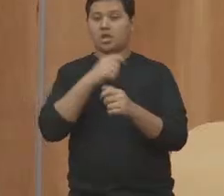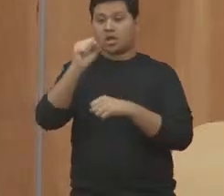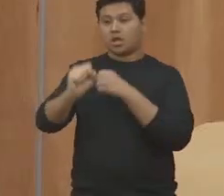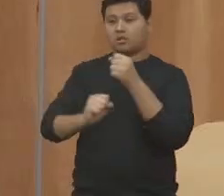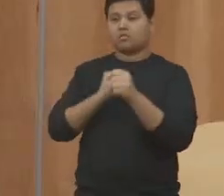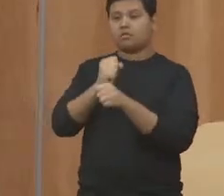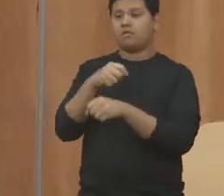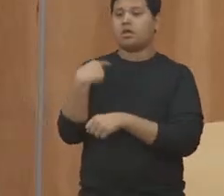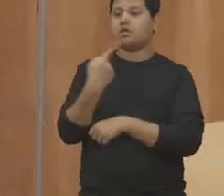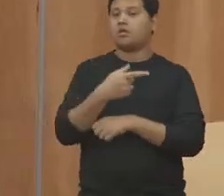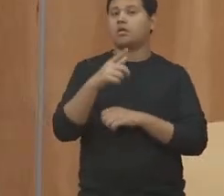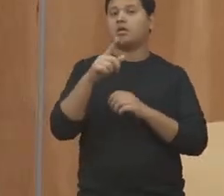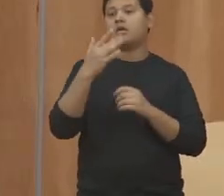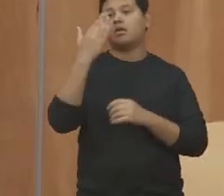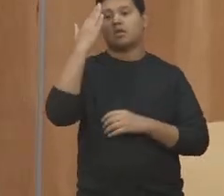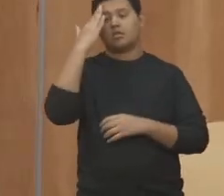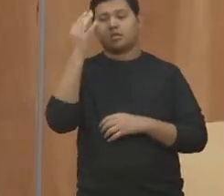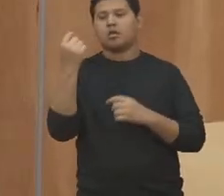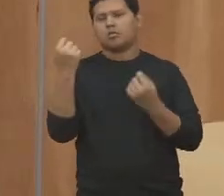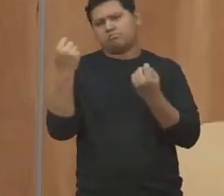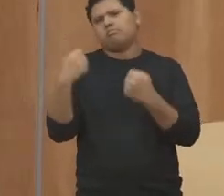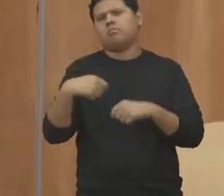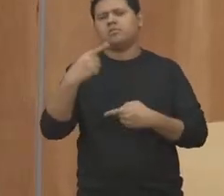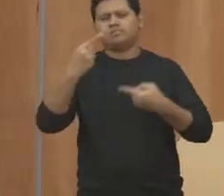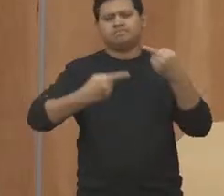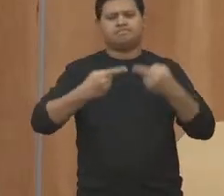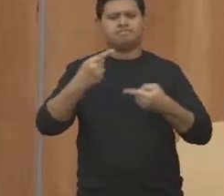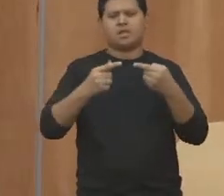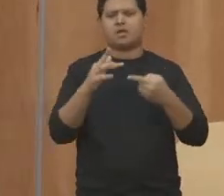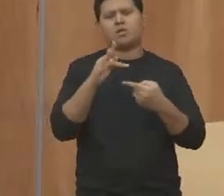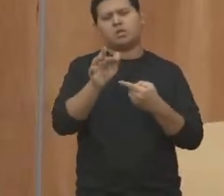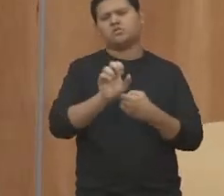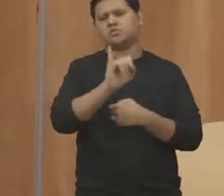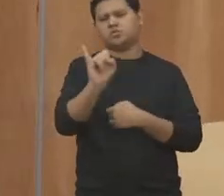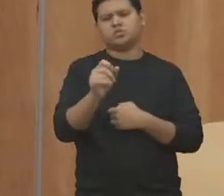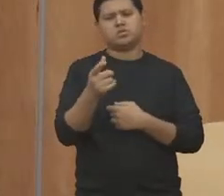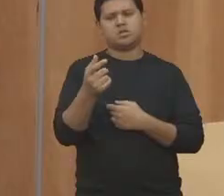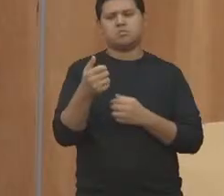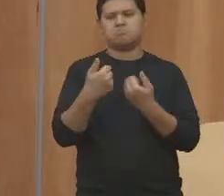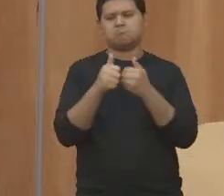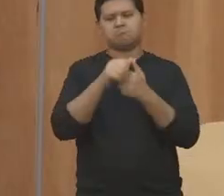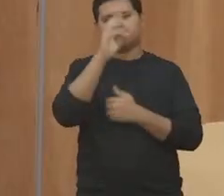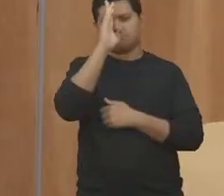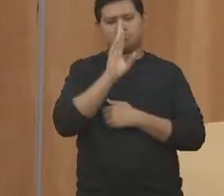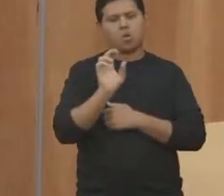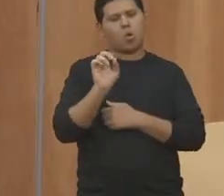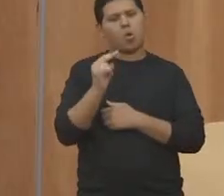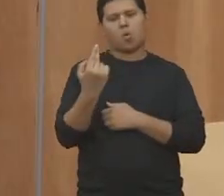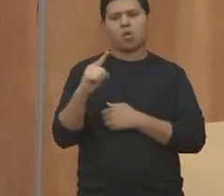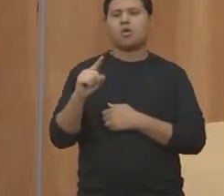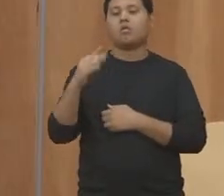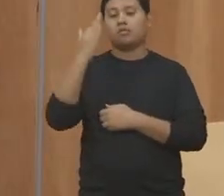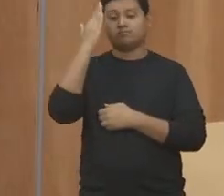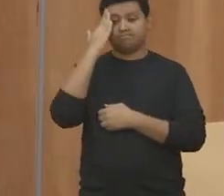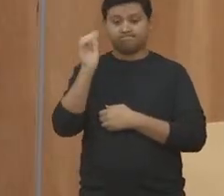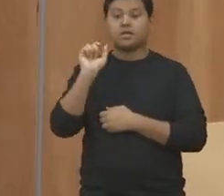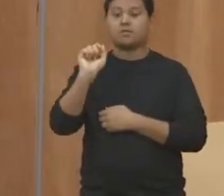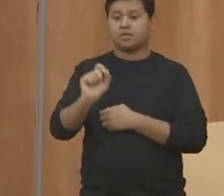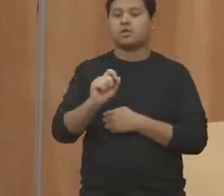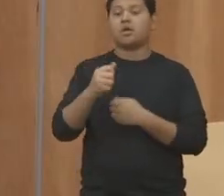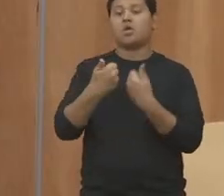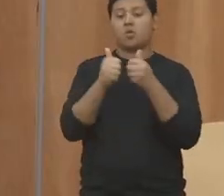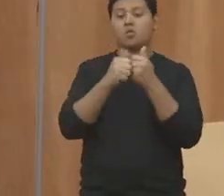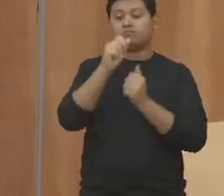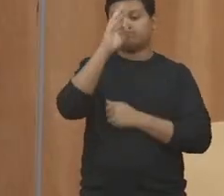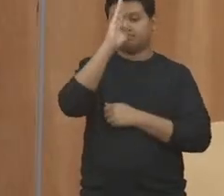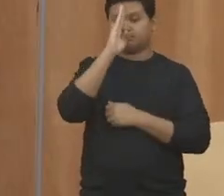é um momento extremamente adequado para discutir, independente de ser passe livre ou não, opções de financiamento. A gente sabe que o transporte público